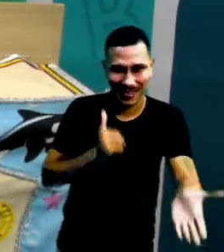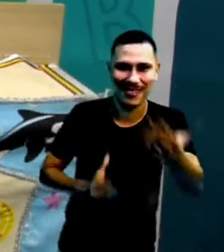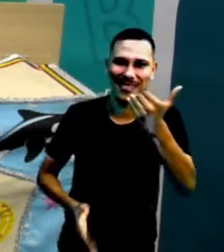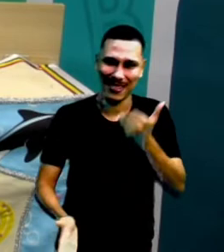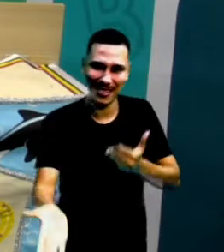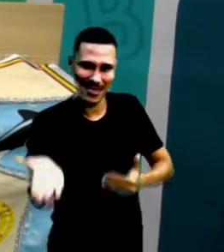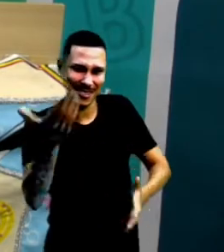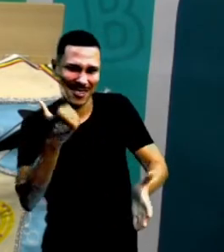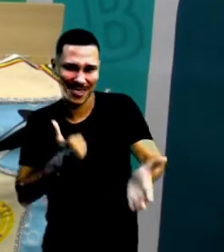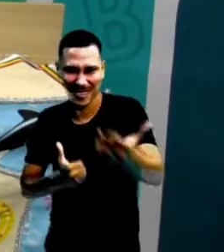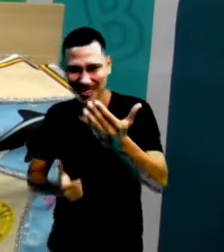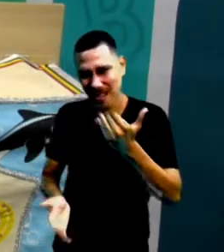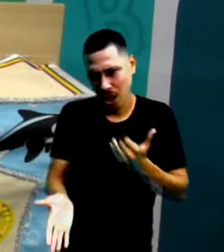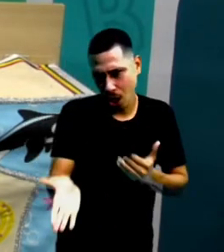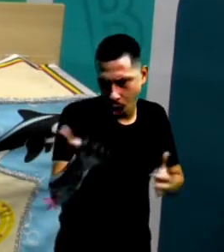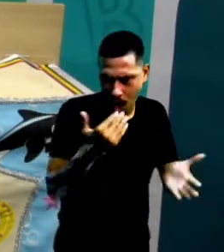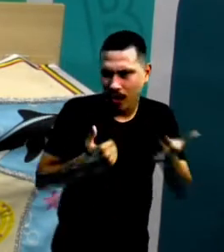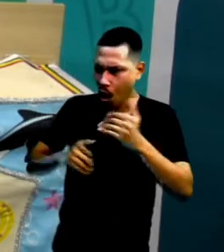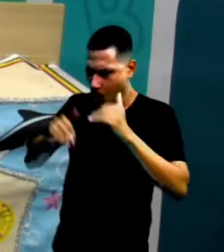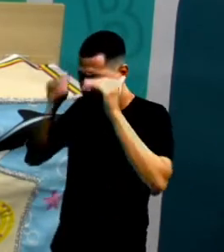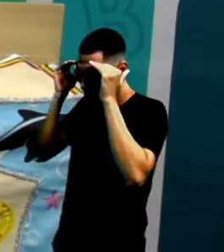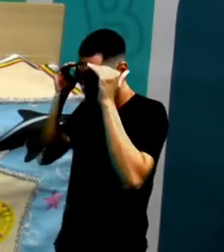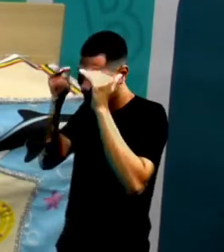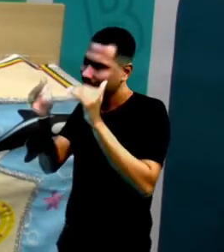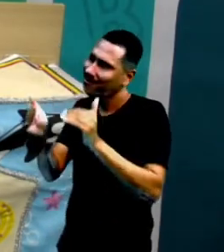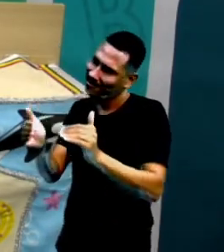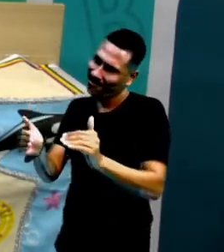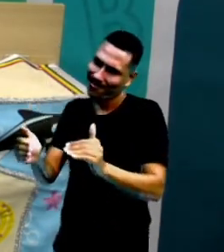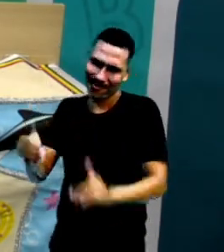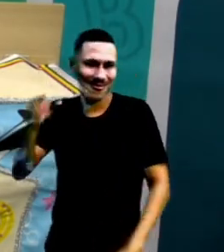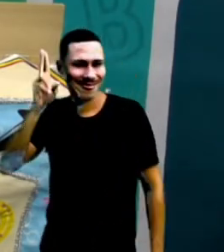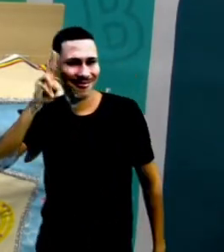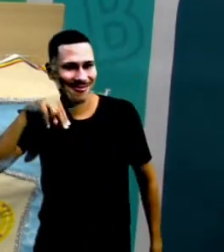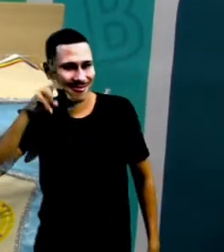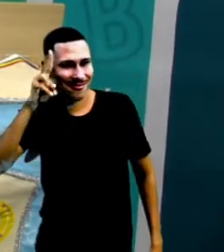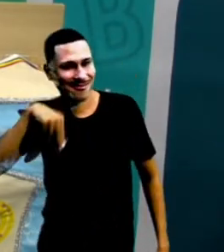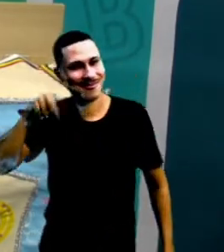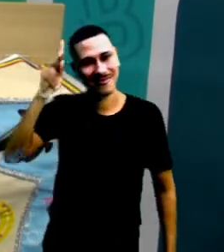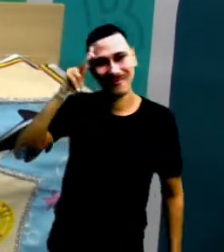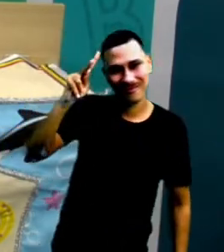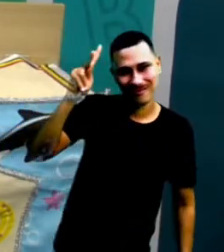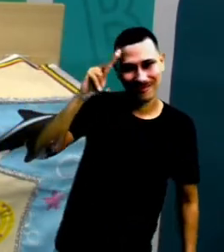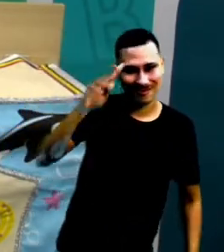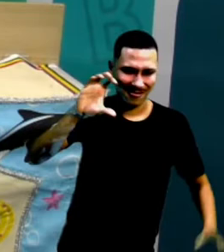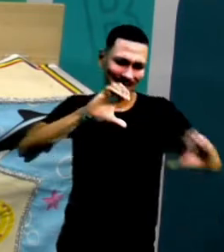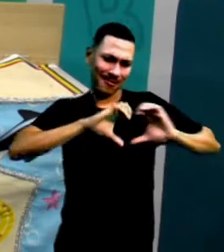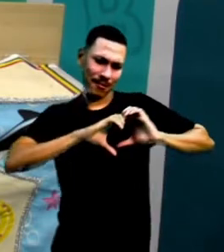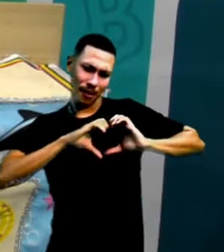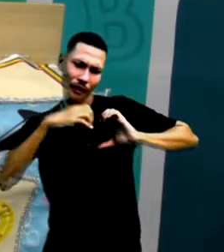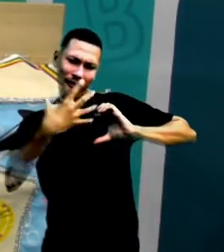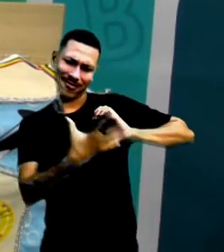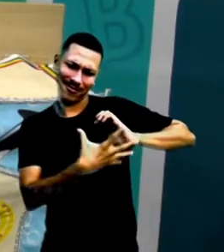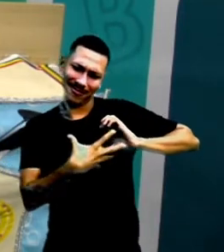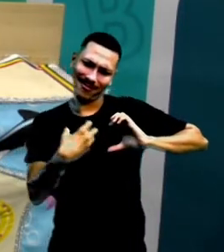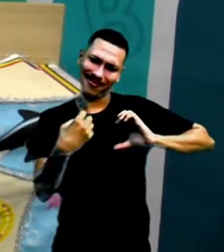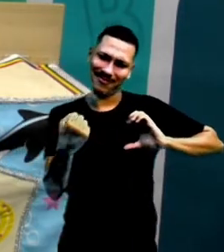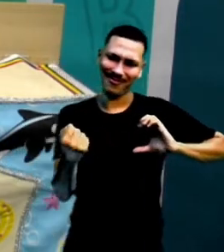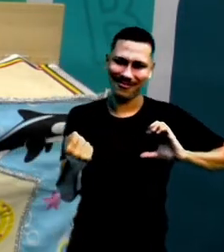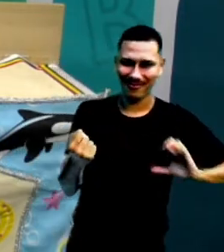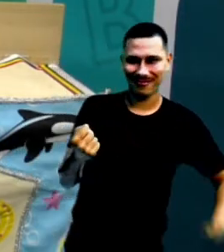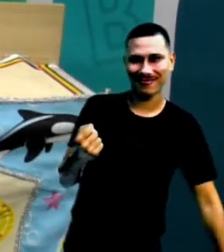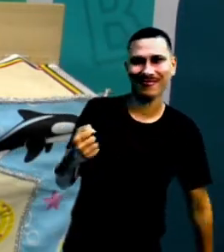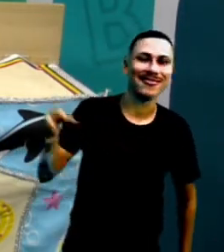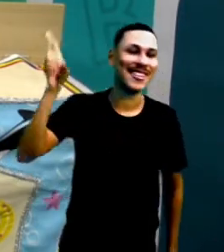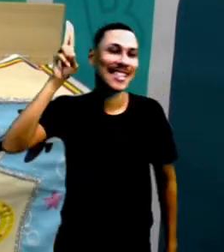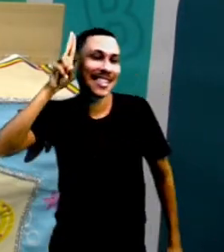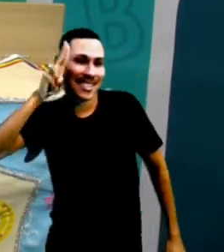Vamos lá, preste atenção, que jamais ela vai sair do seu coração.